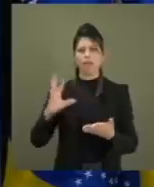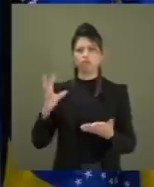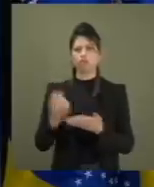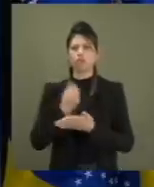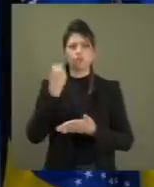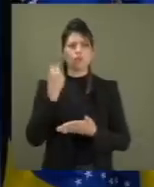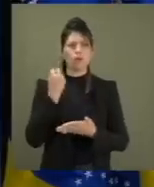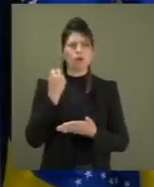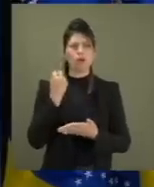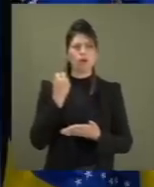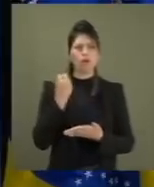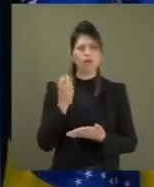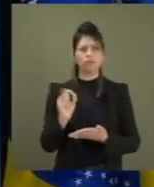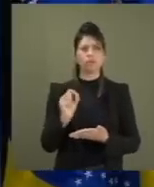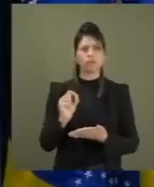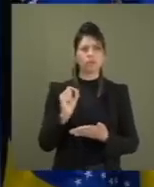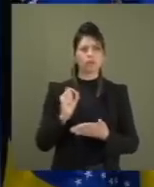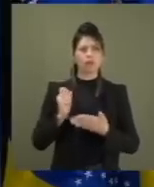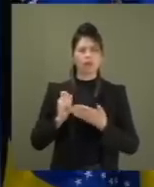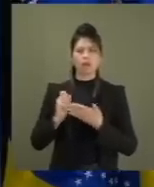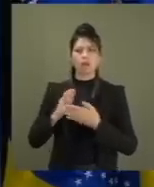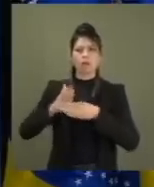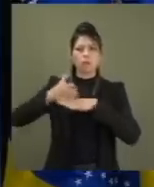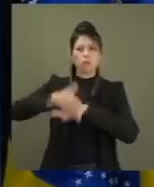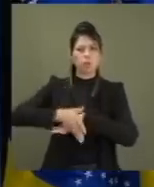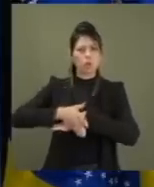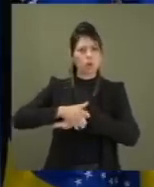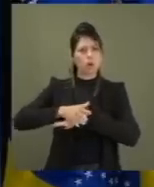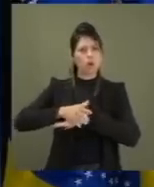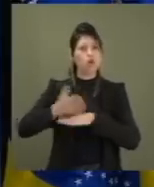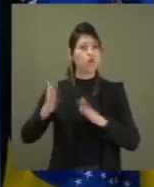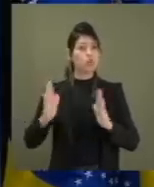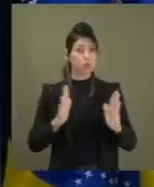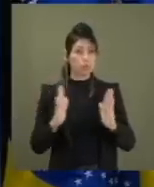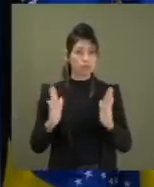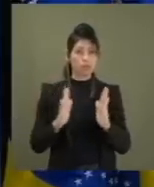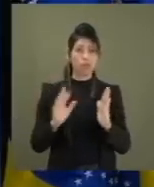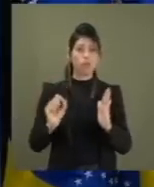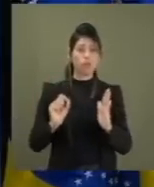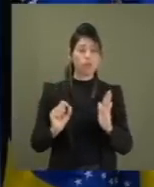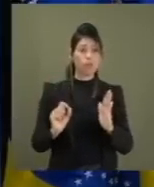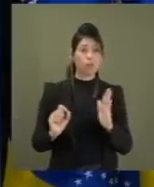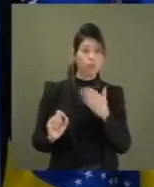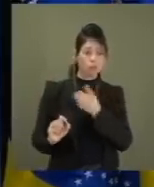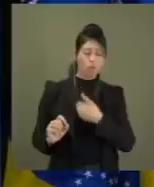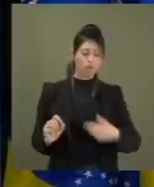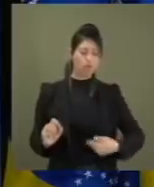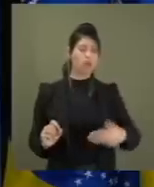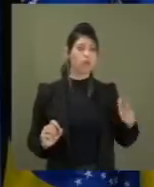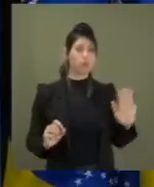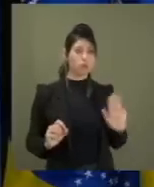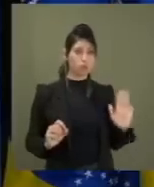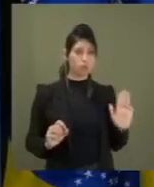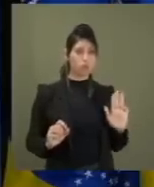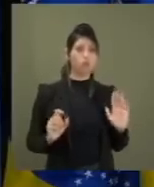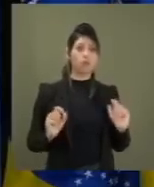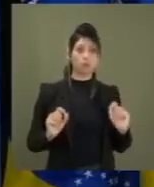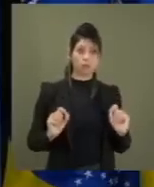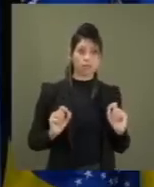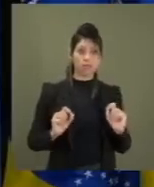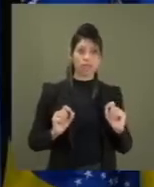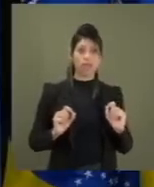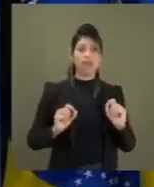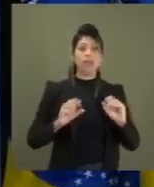sequestro no governo Lula na comissão parlamentar de inquérito